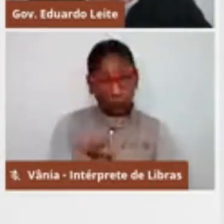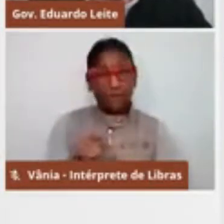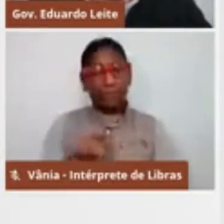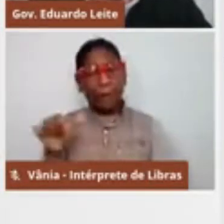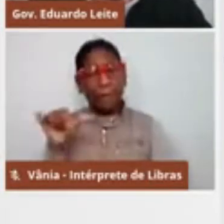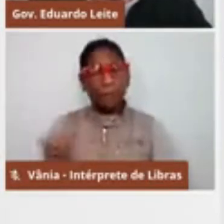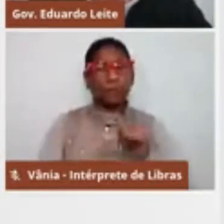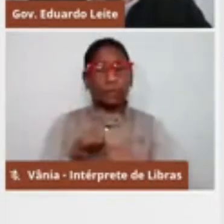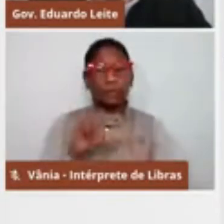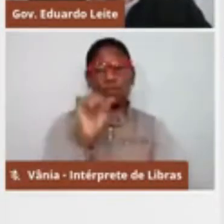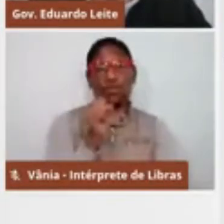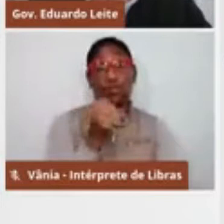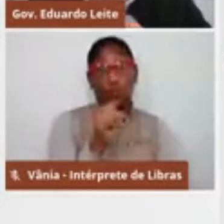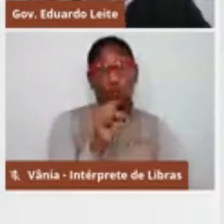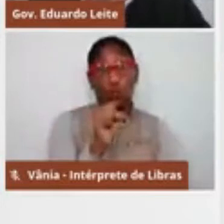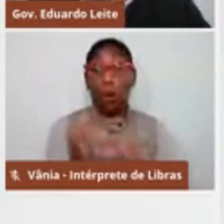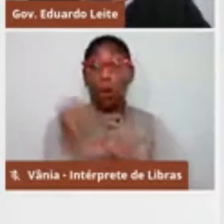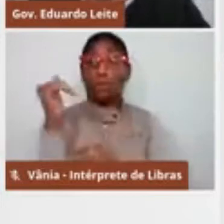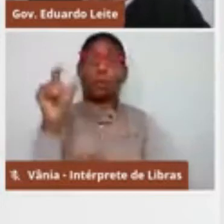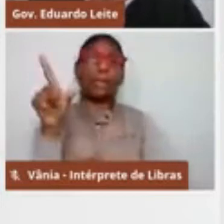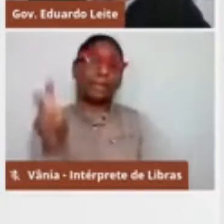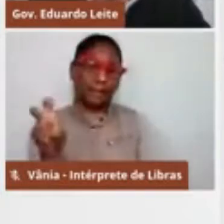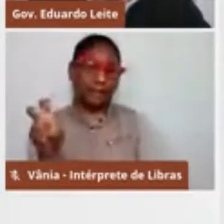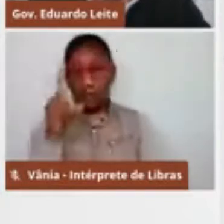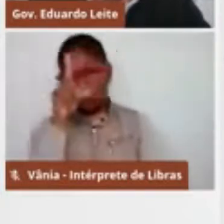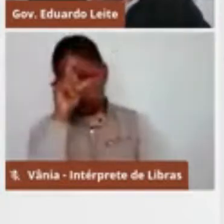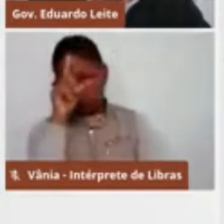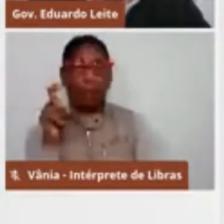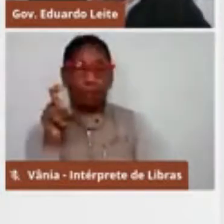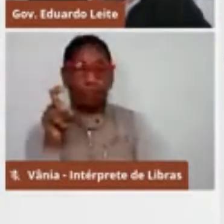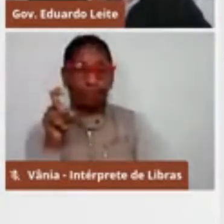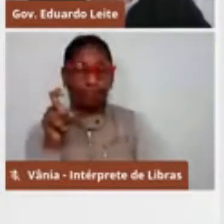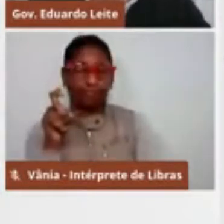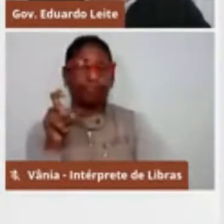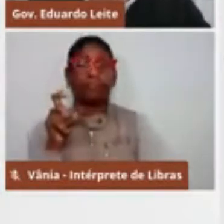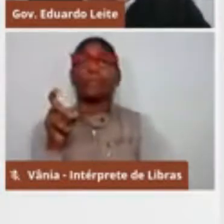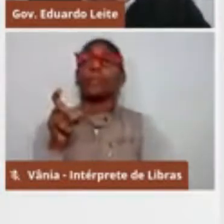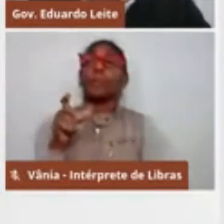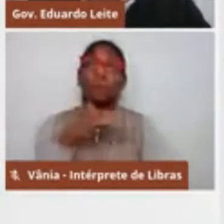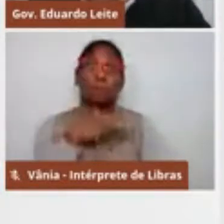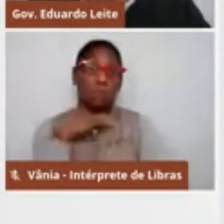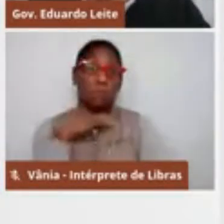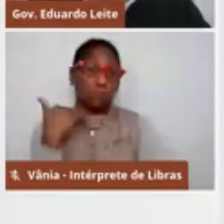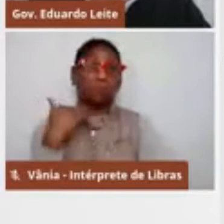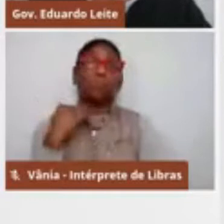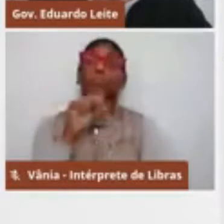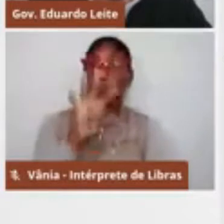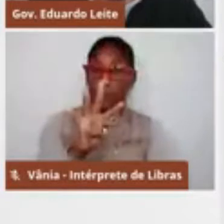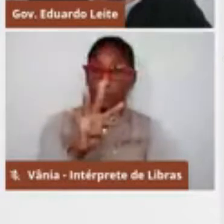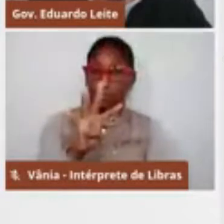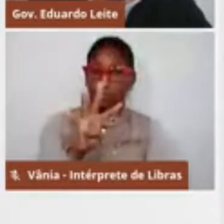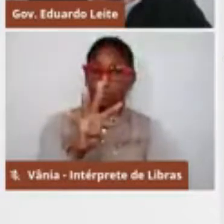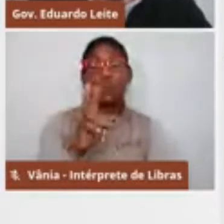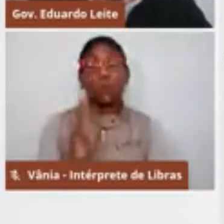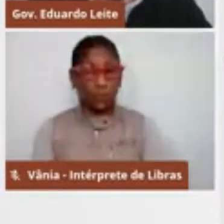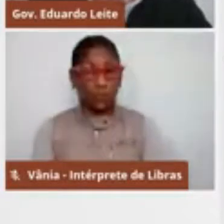para 15 hospitalizações, mas tem, de outro lado, a manutenção do número de óbitos, em 4 óbitos,